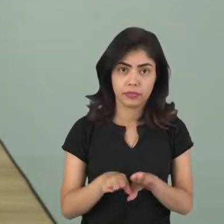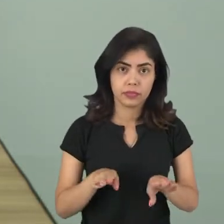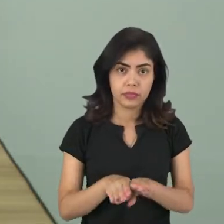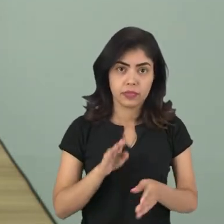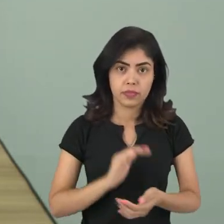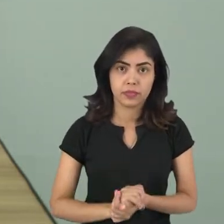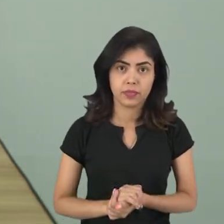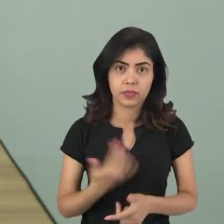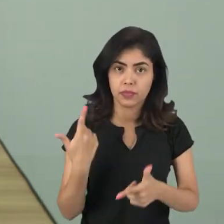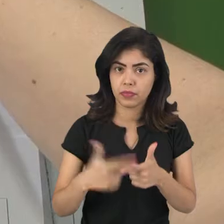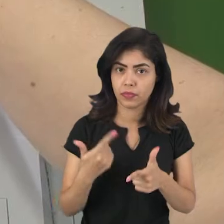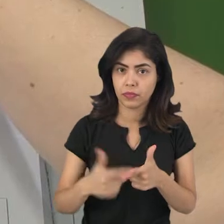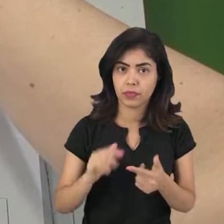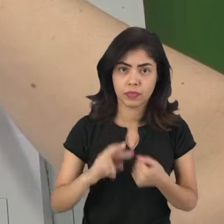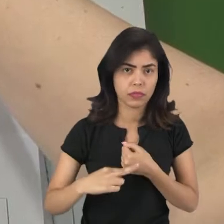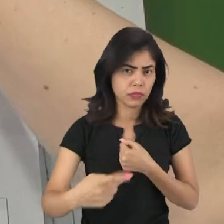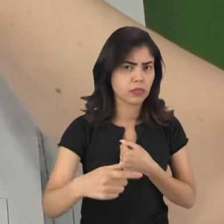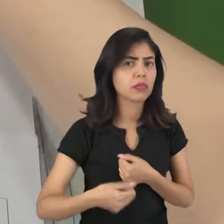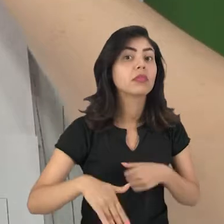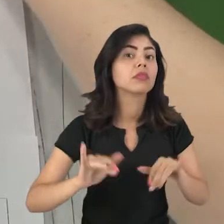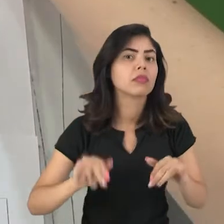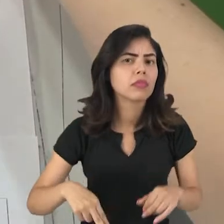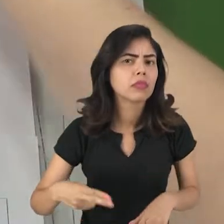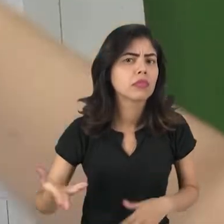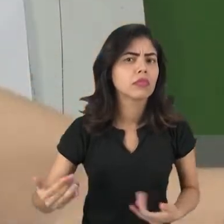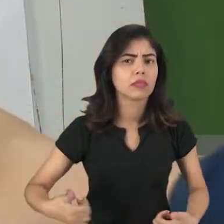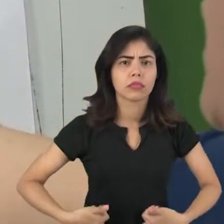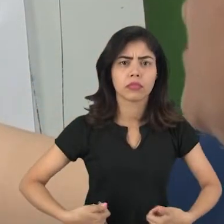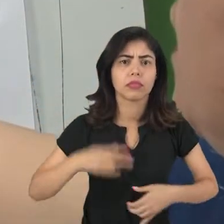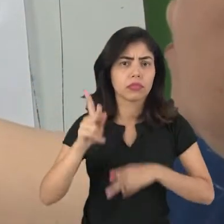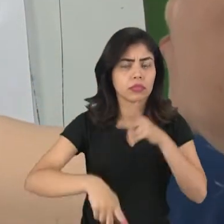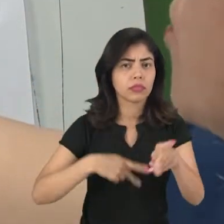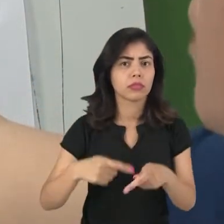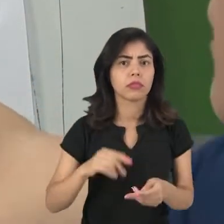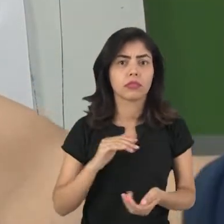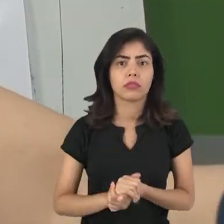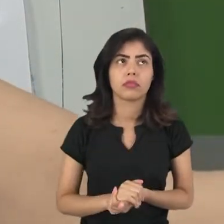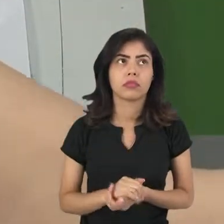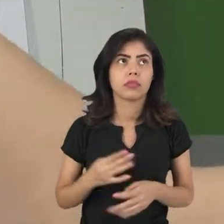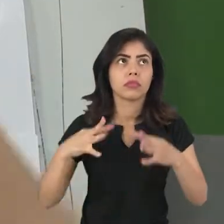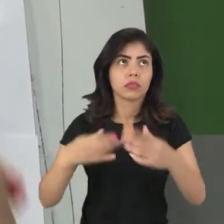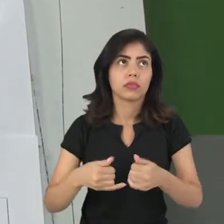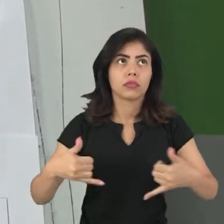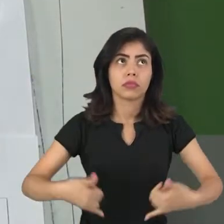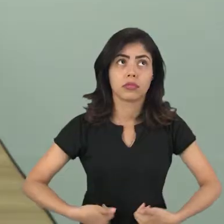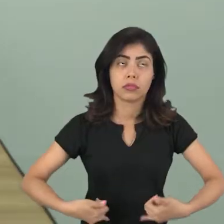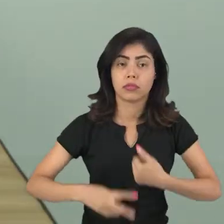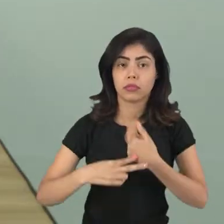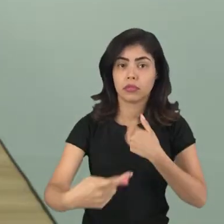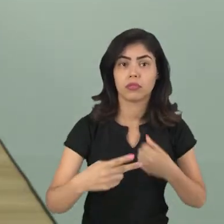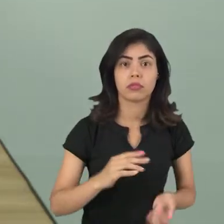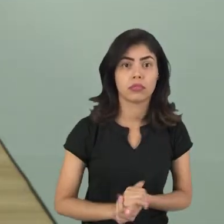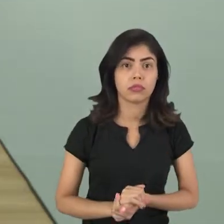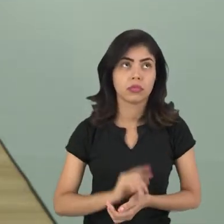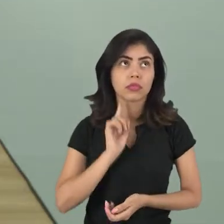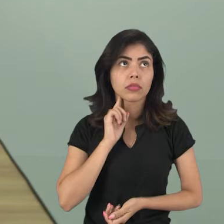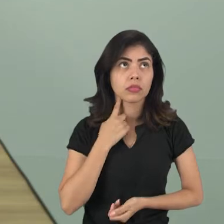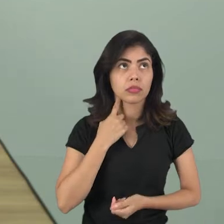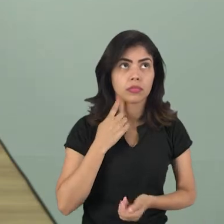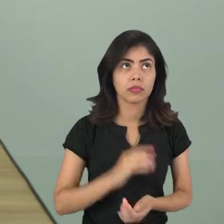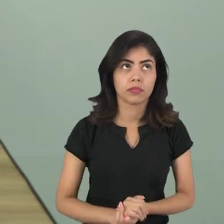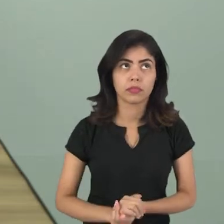ela prejudica. Quem sofre a consequência? A população inteira sofre a consequência de quê? Da poluição